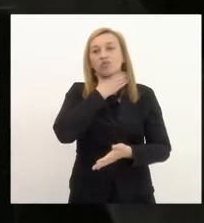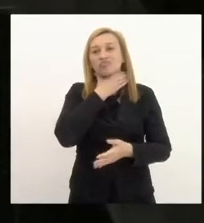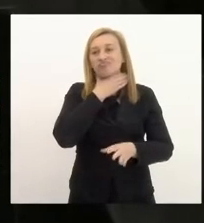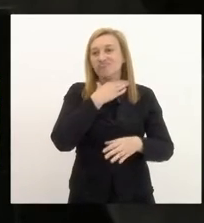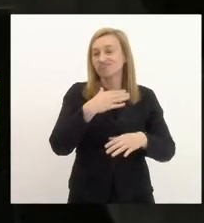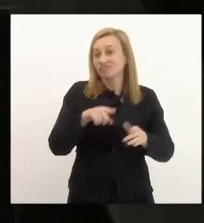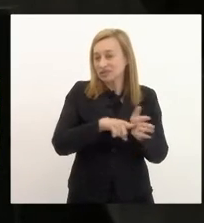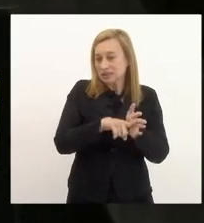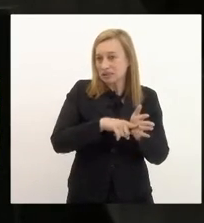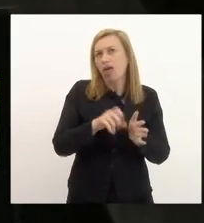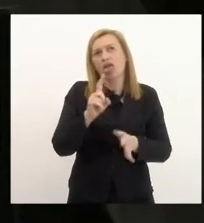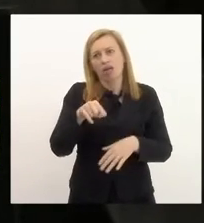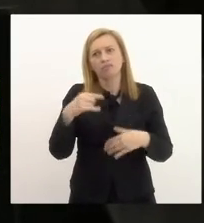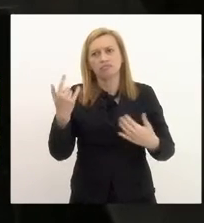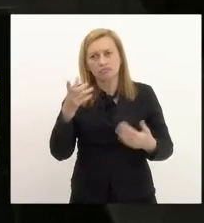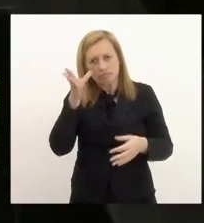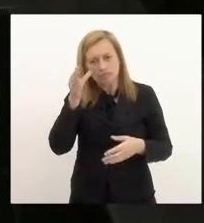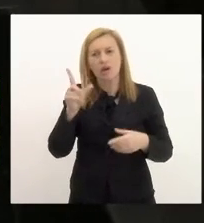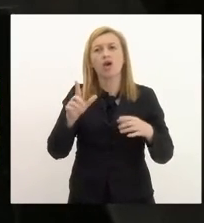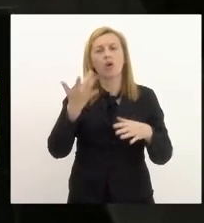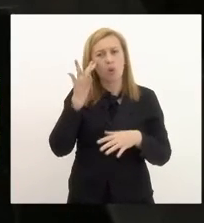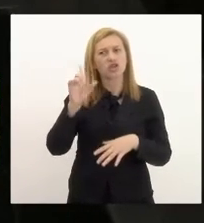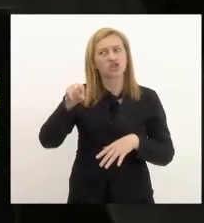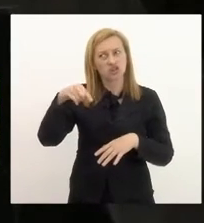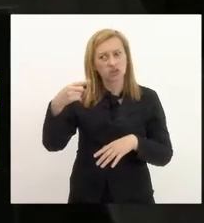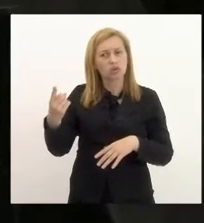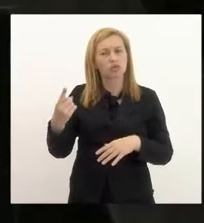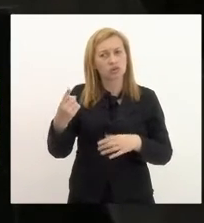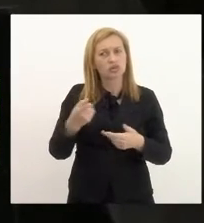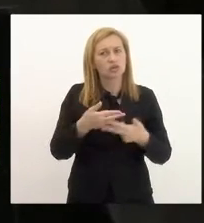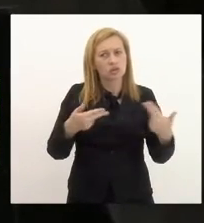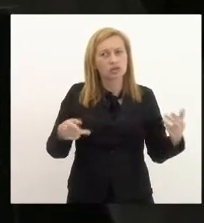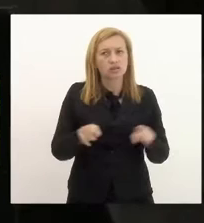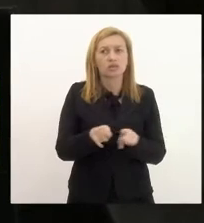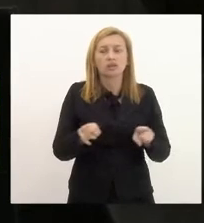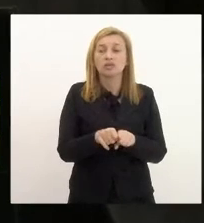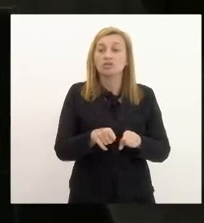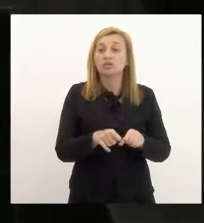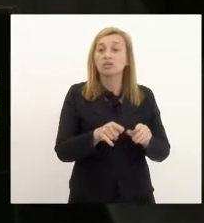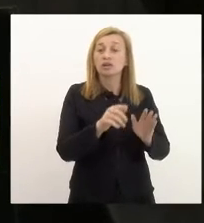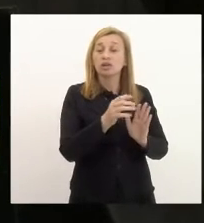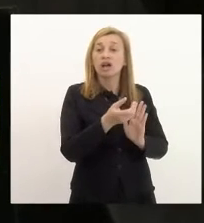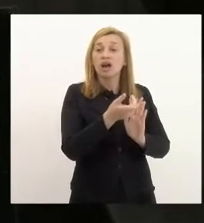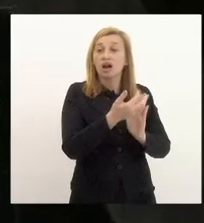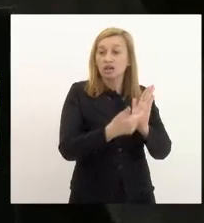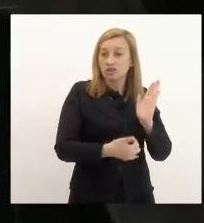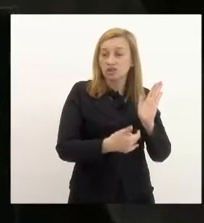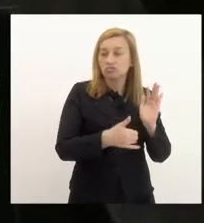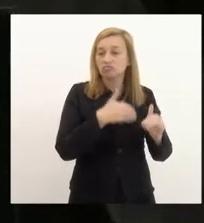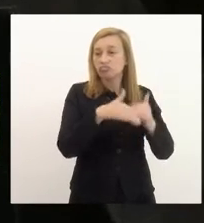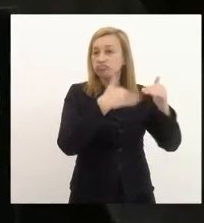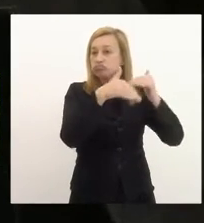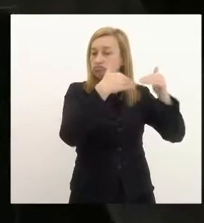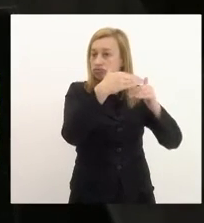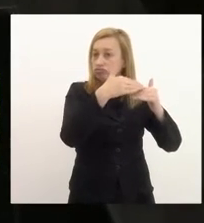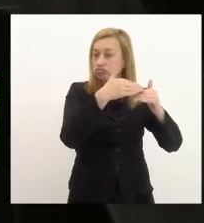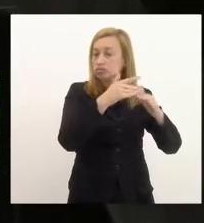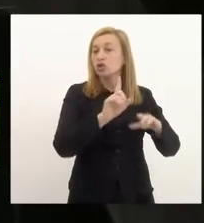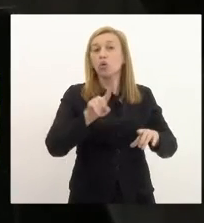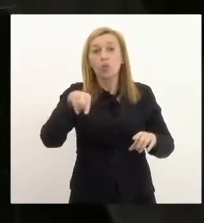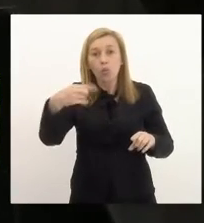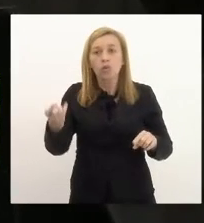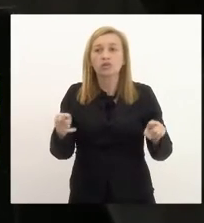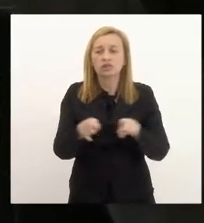frente é uma coisa um preço à noite aí eu acho que tem três coisas tem agenda do desenvolvimento tem um